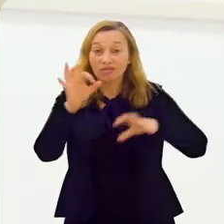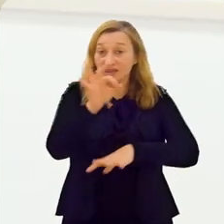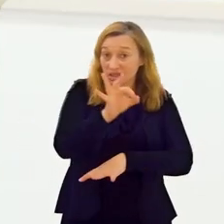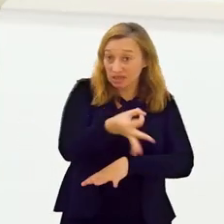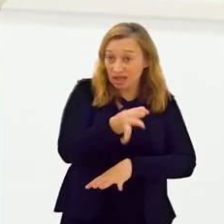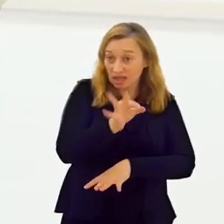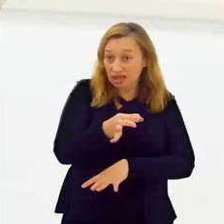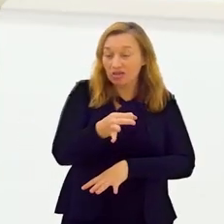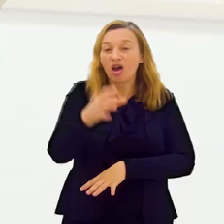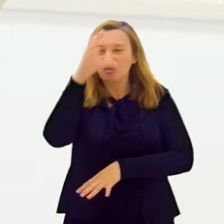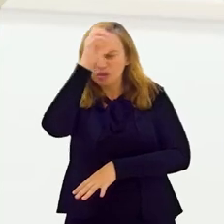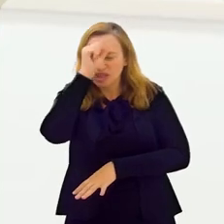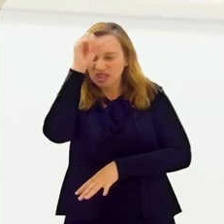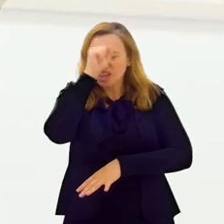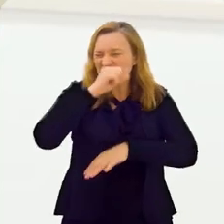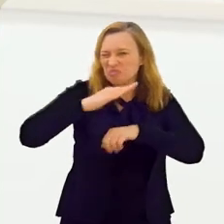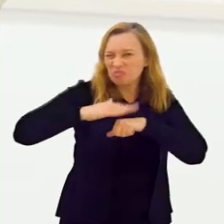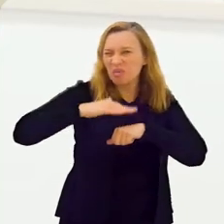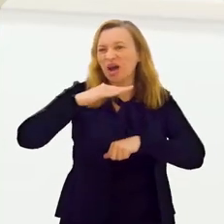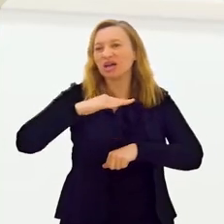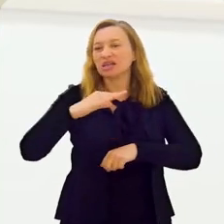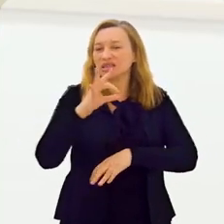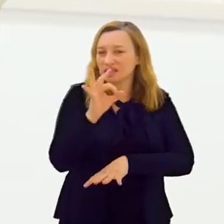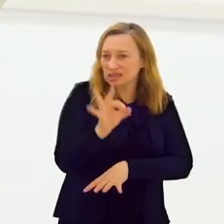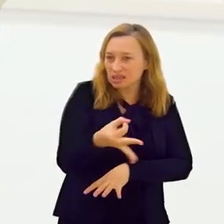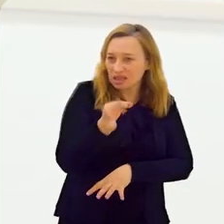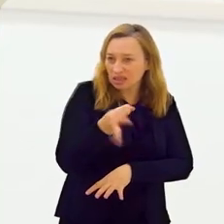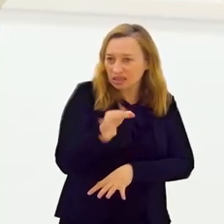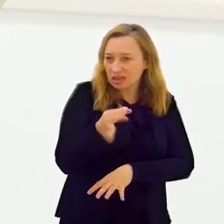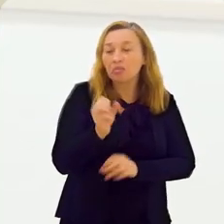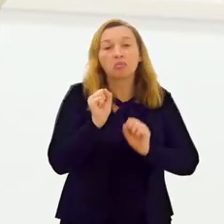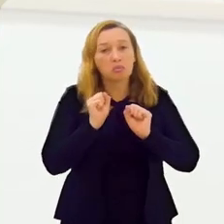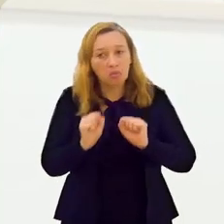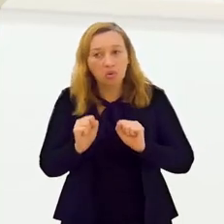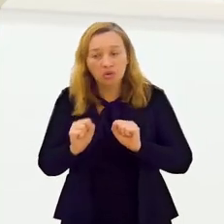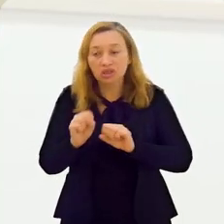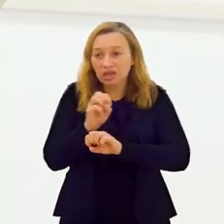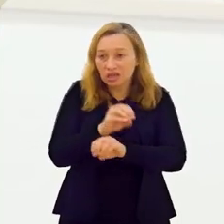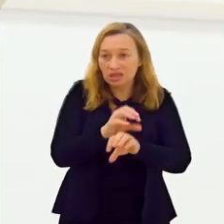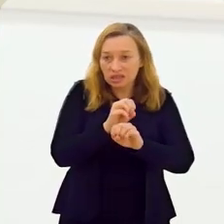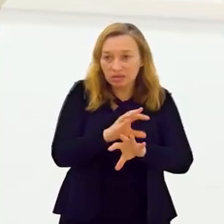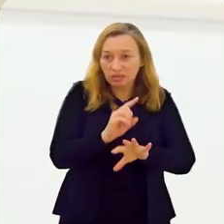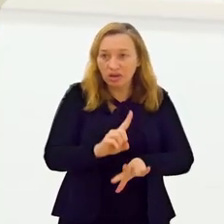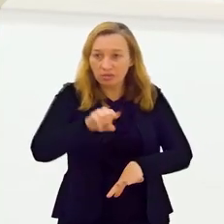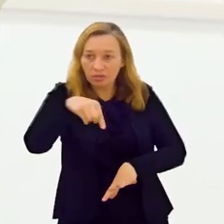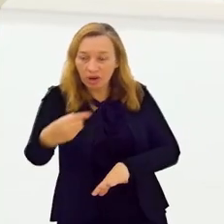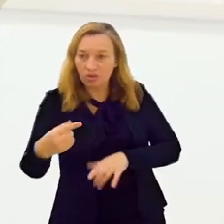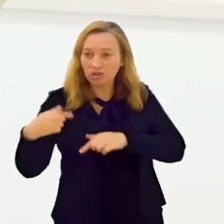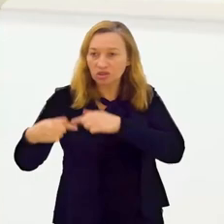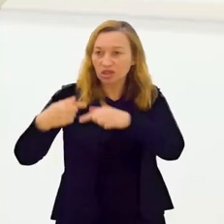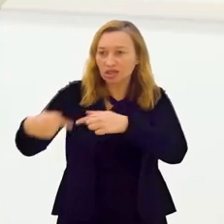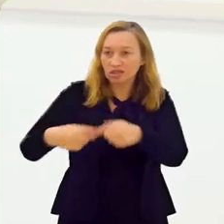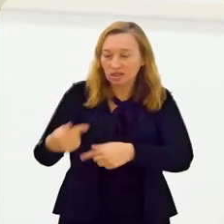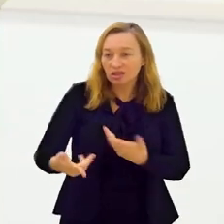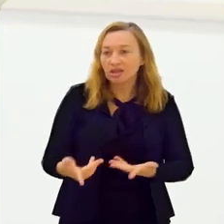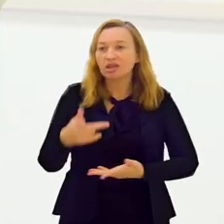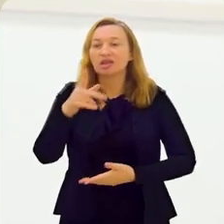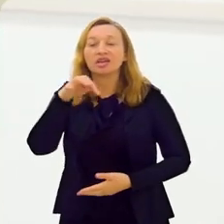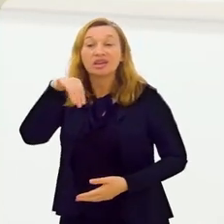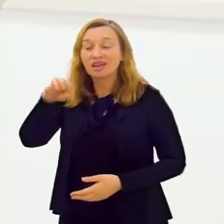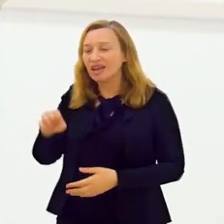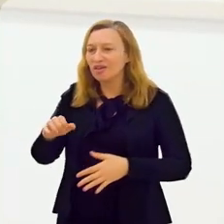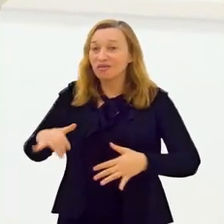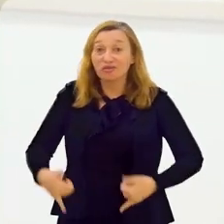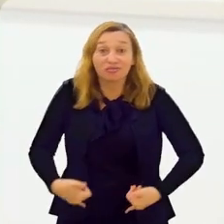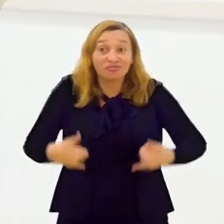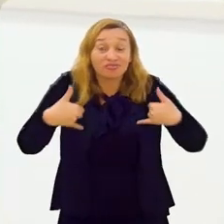humildade, esse é o termo correto, a gente vai aprender muito e certamente a gente vai poder ensinar muito para outras